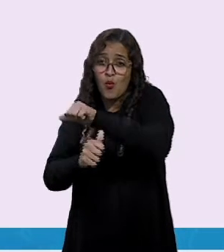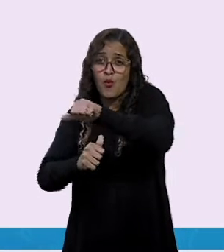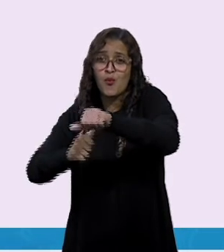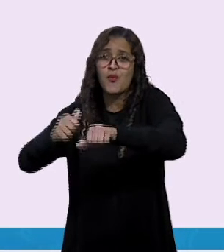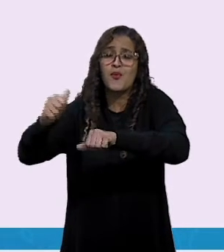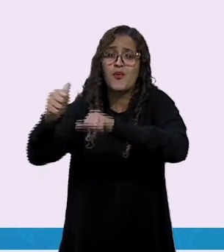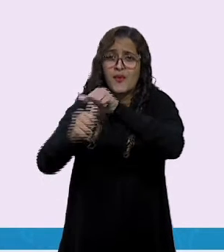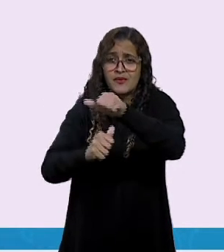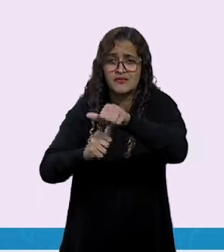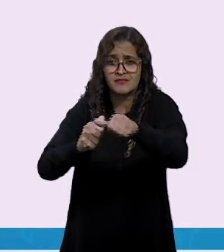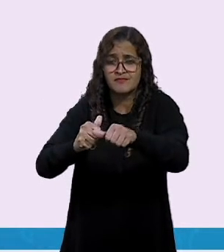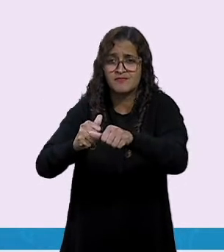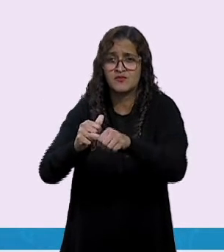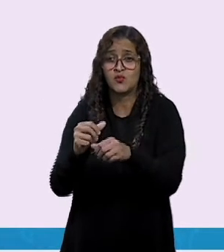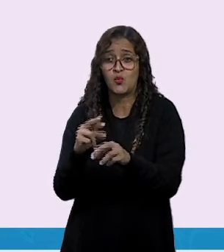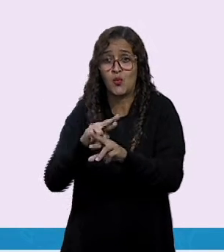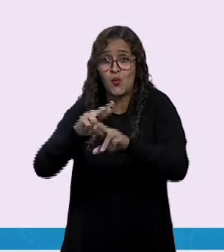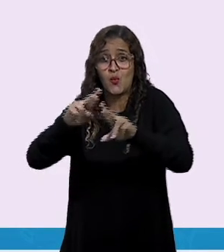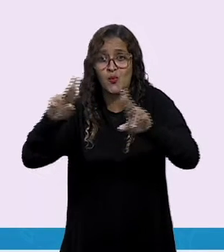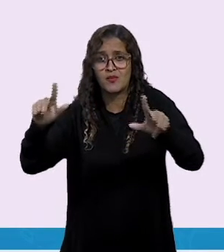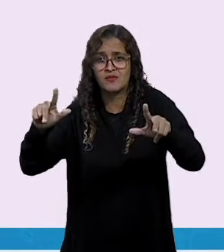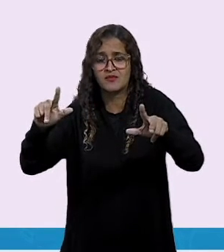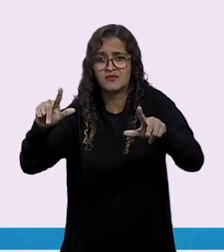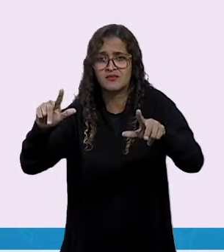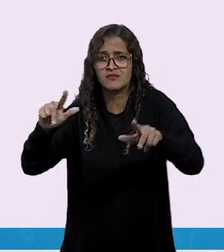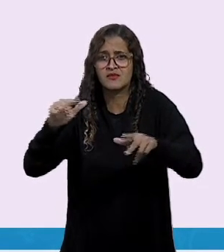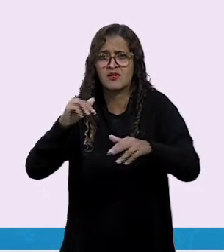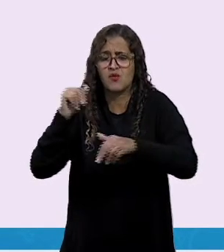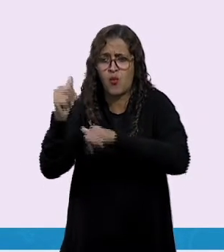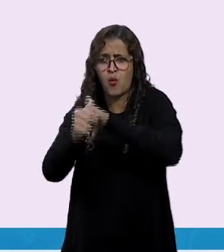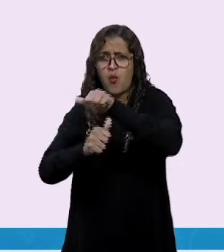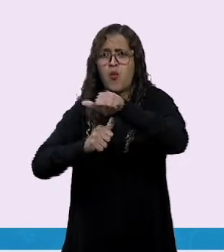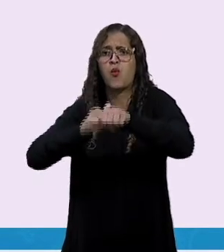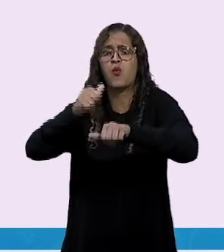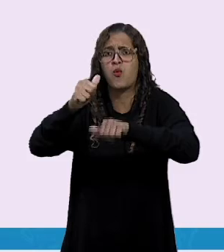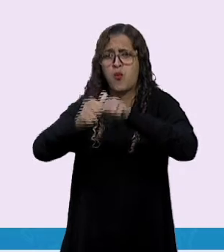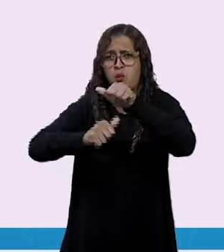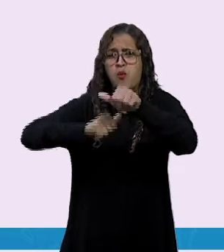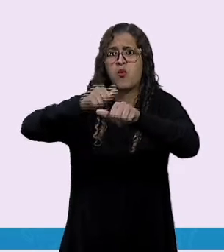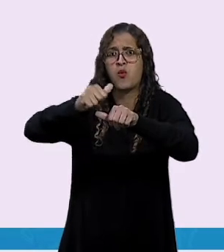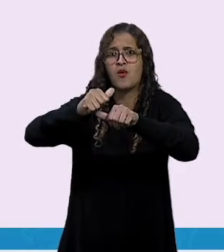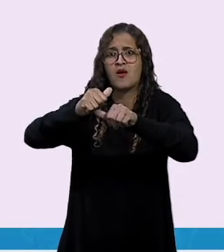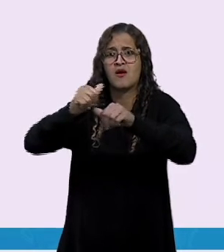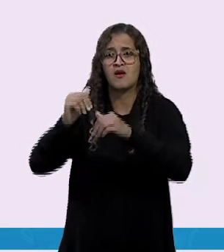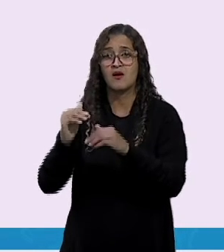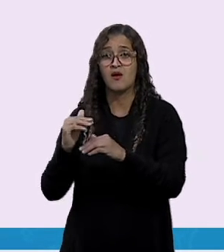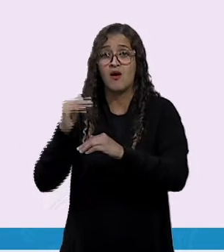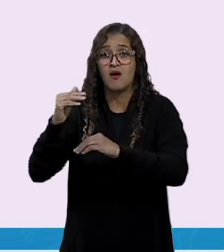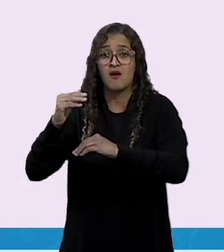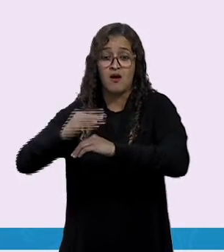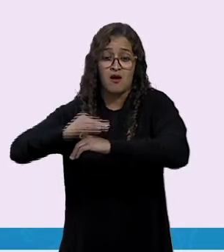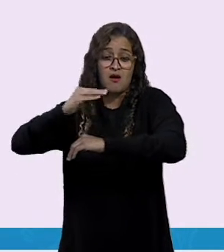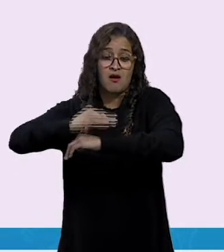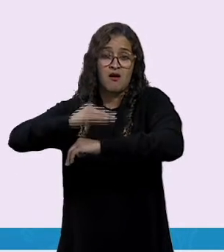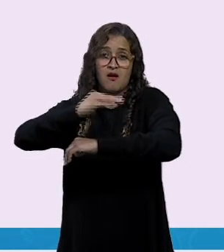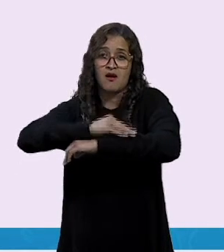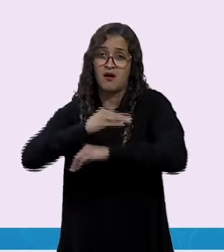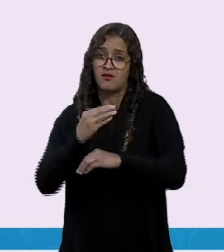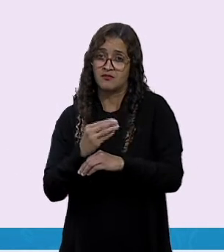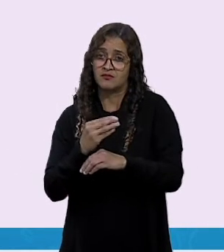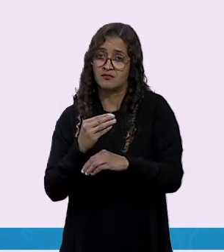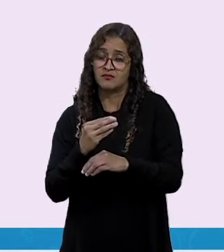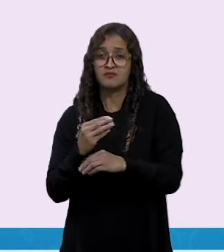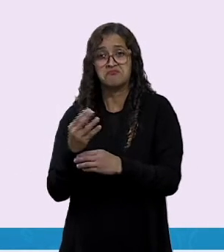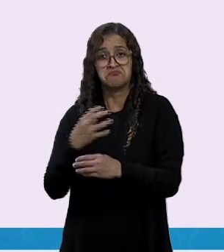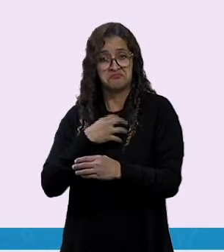reprodução indireta. Ele passa por metamorfose, por transformações, até chegar na sua forma que a gente conhece aí. Quem